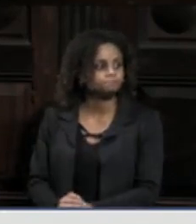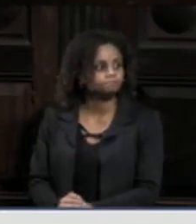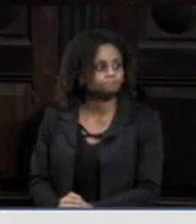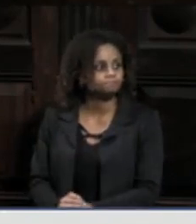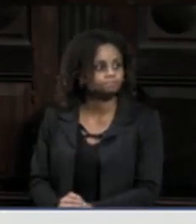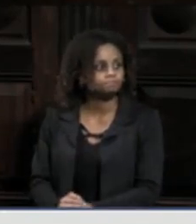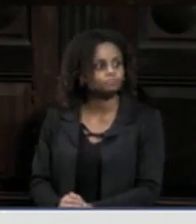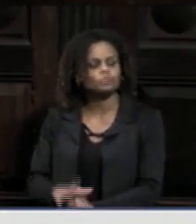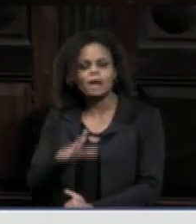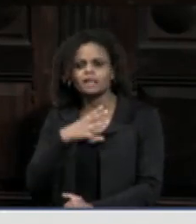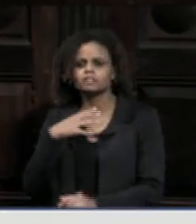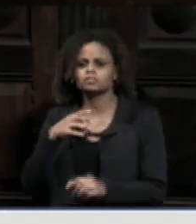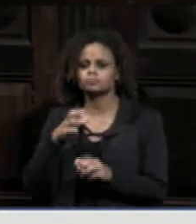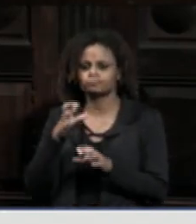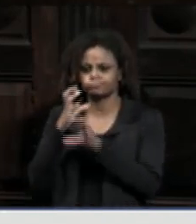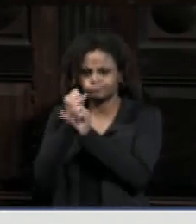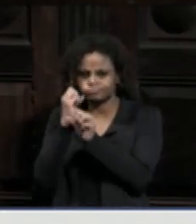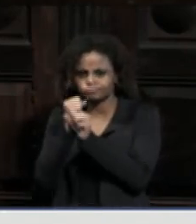levantamentos feitos